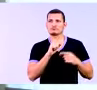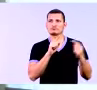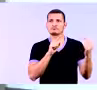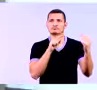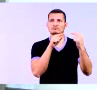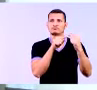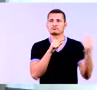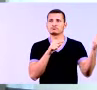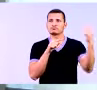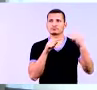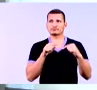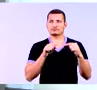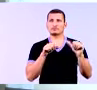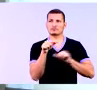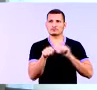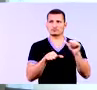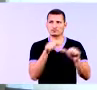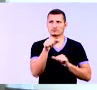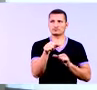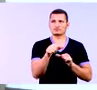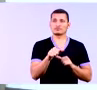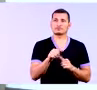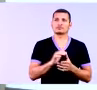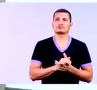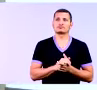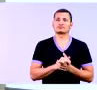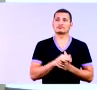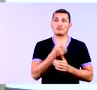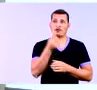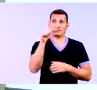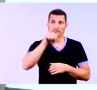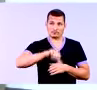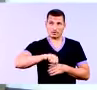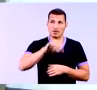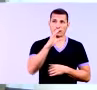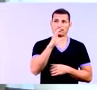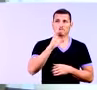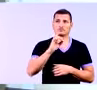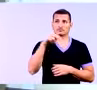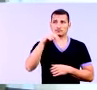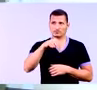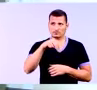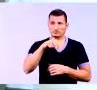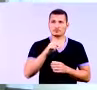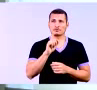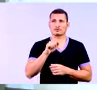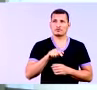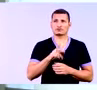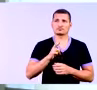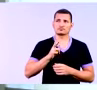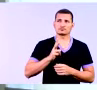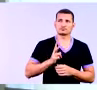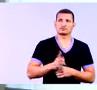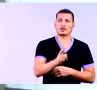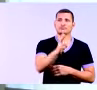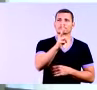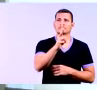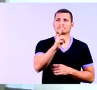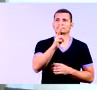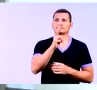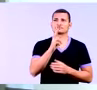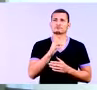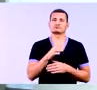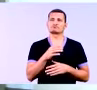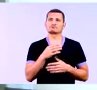atualizações. A desvantagem desse modelo CDN é que sempre, independente se